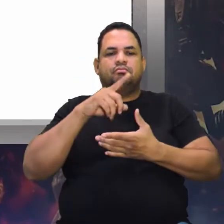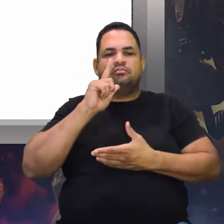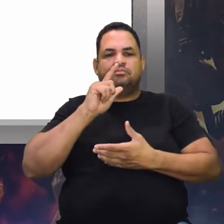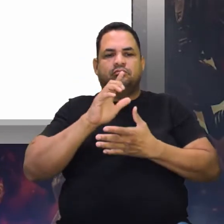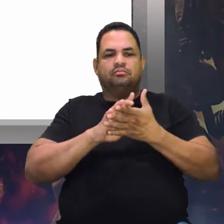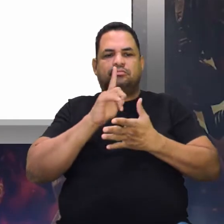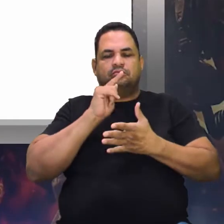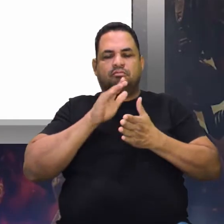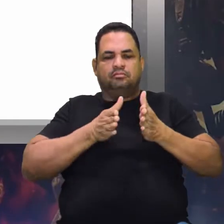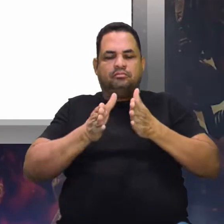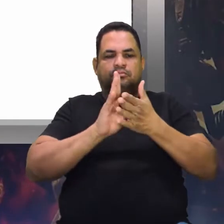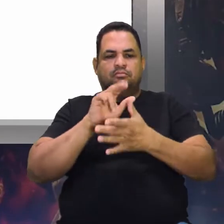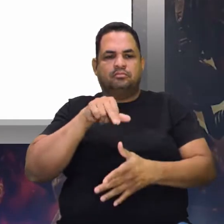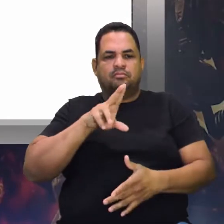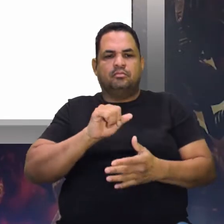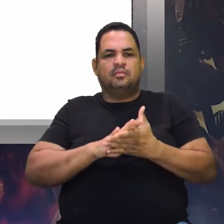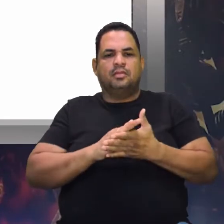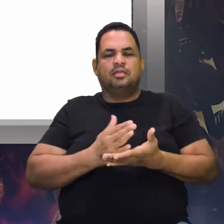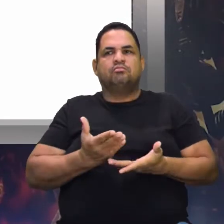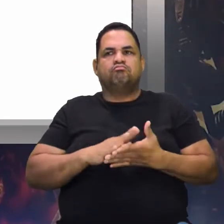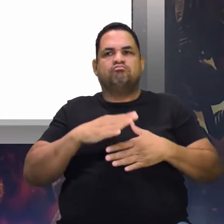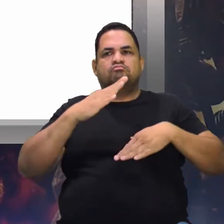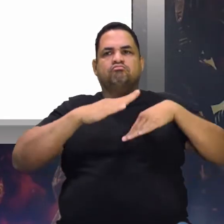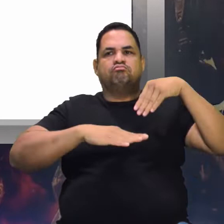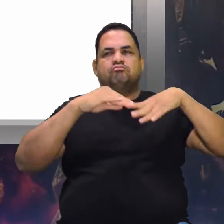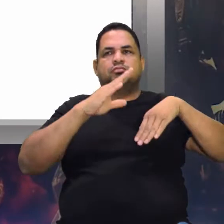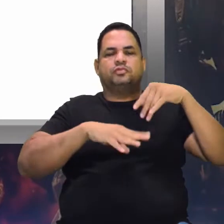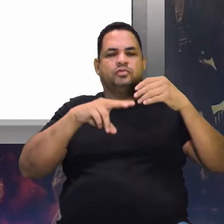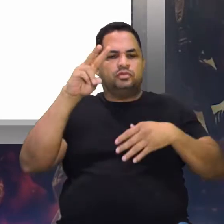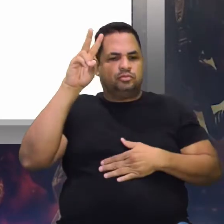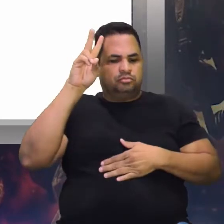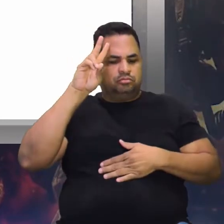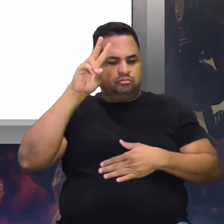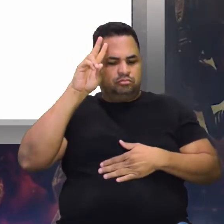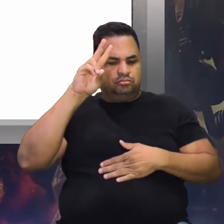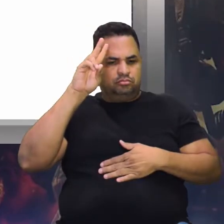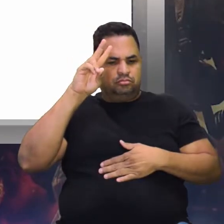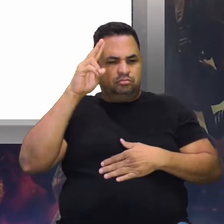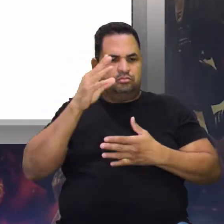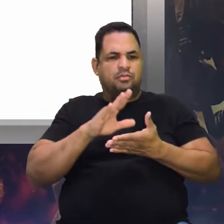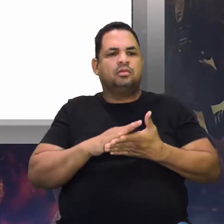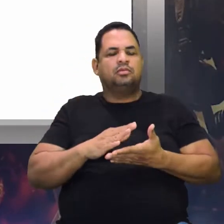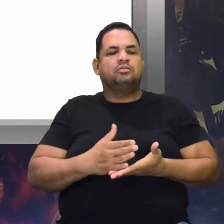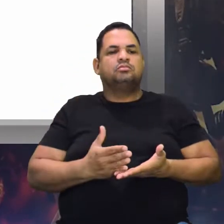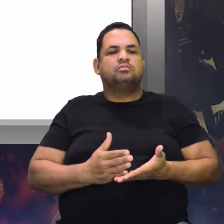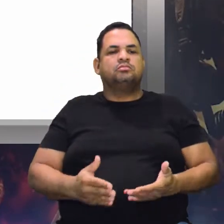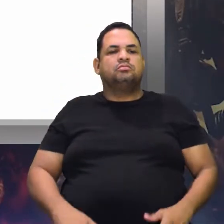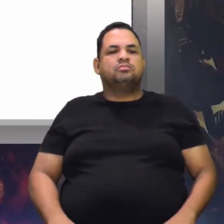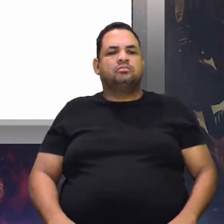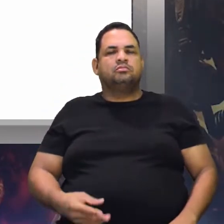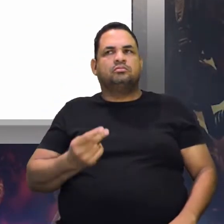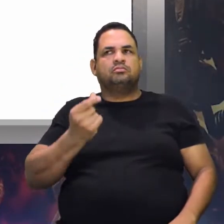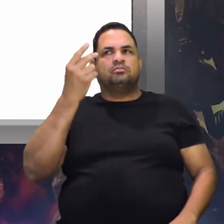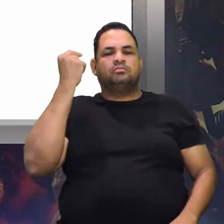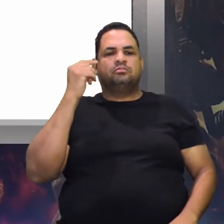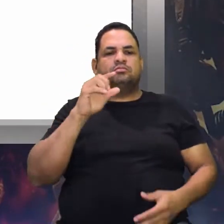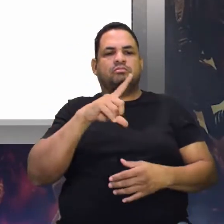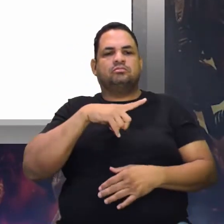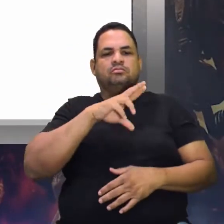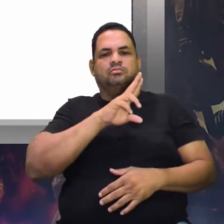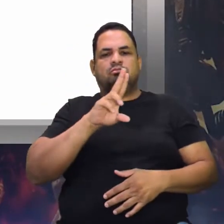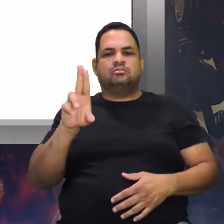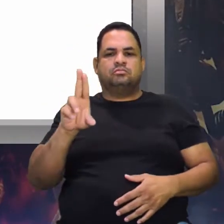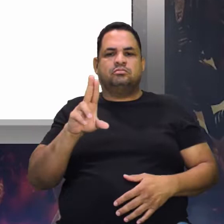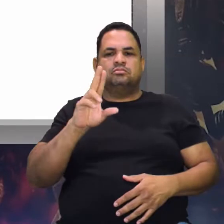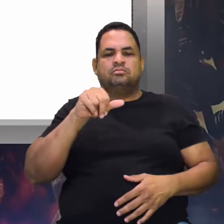Um historiador da Grécia Antiga, Heródoto, que é considerado o pai da história, ele denominou o rio